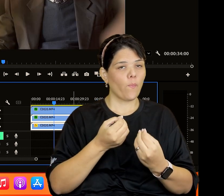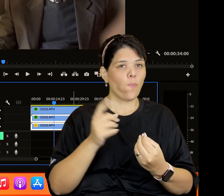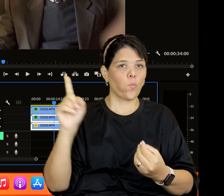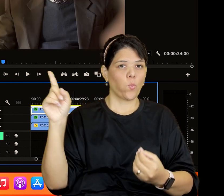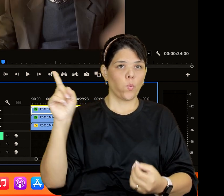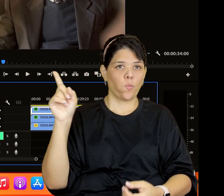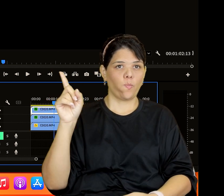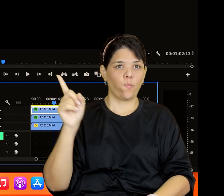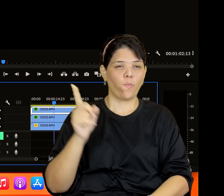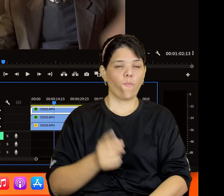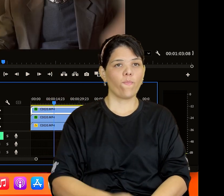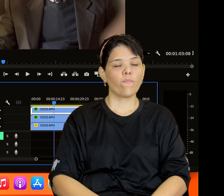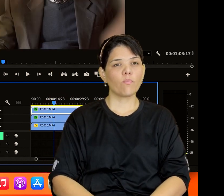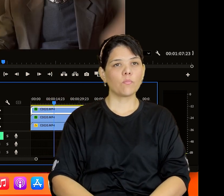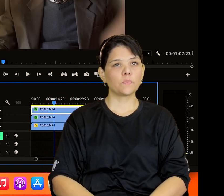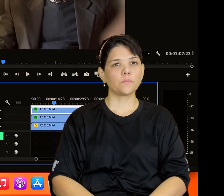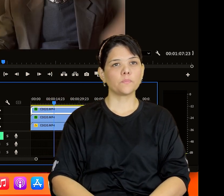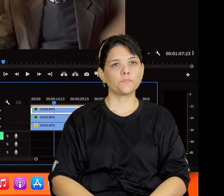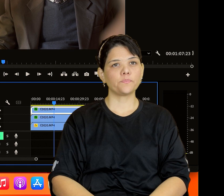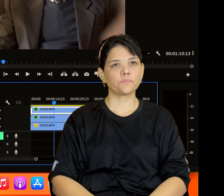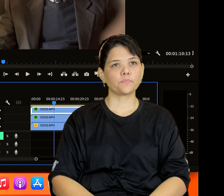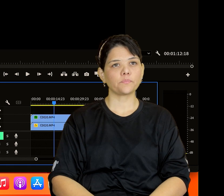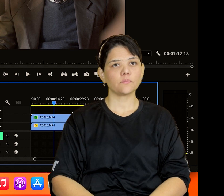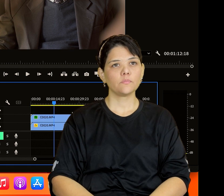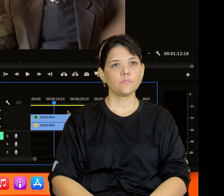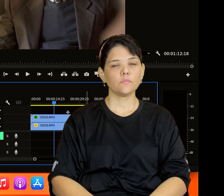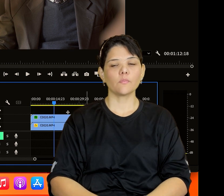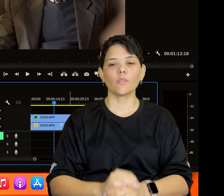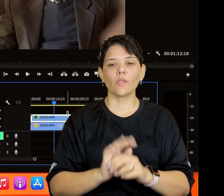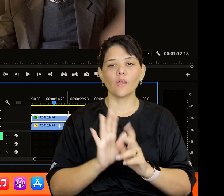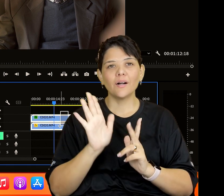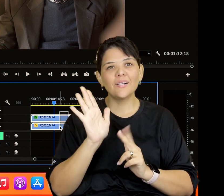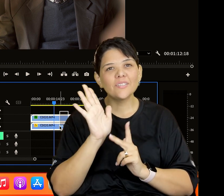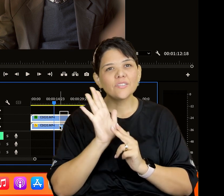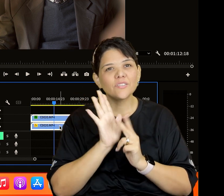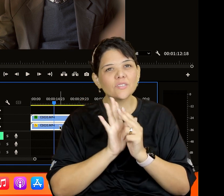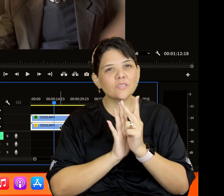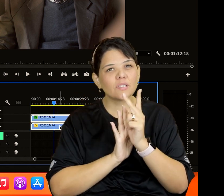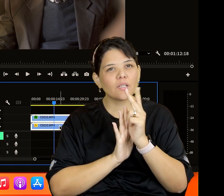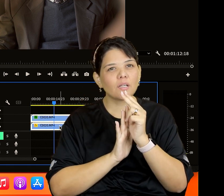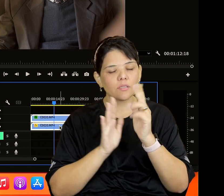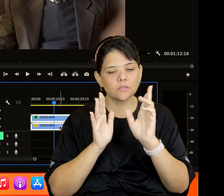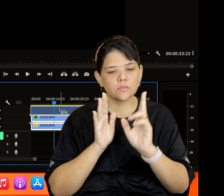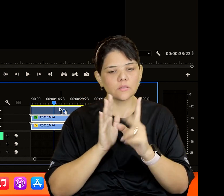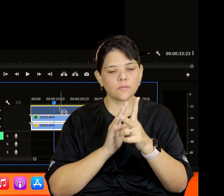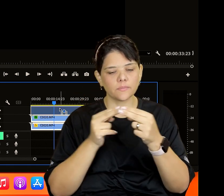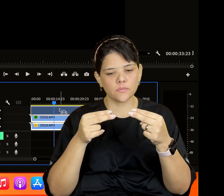É muito... Editar é muito uma combinação de camadas.